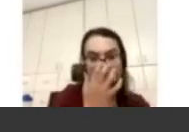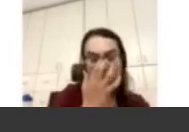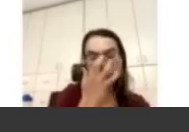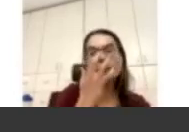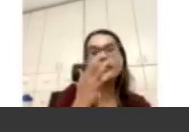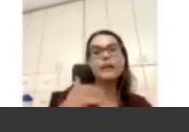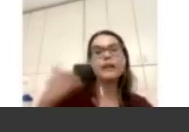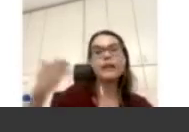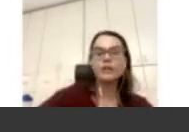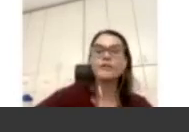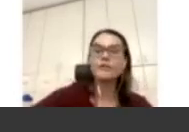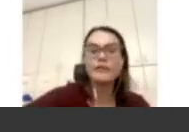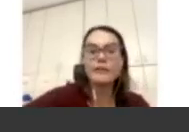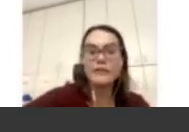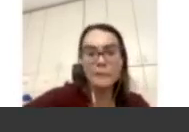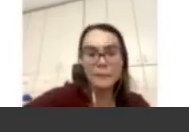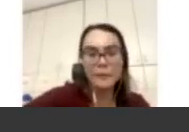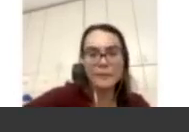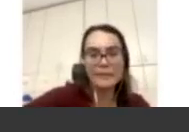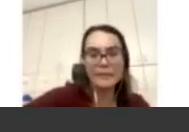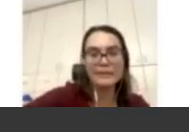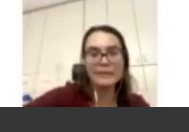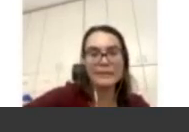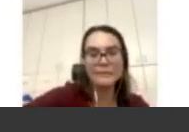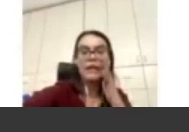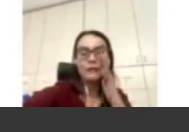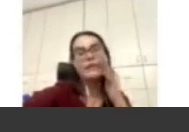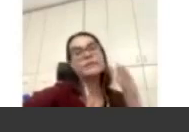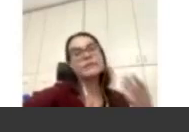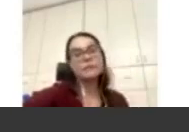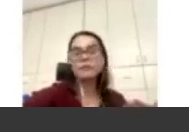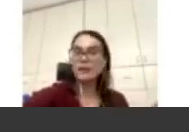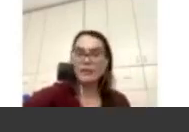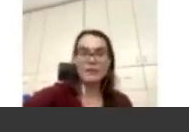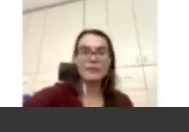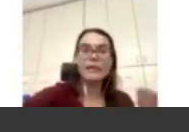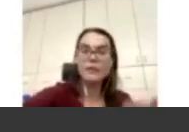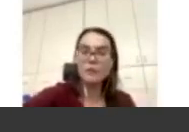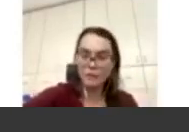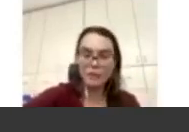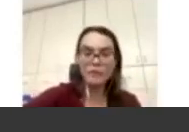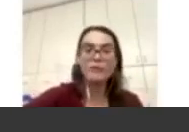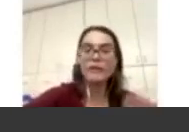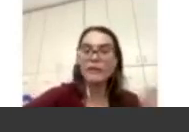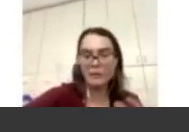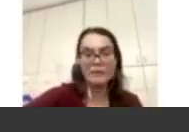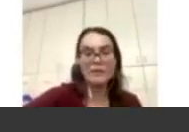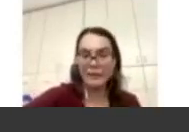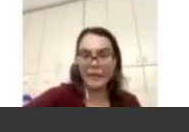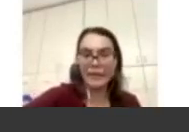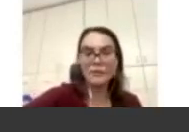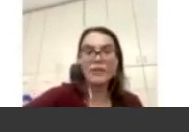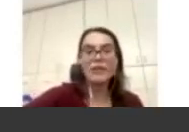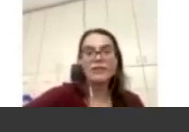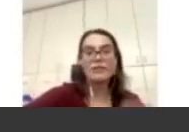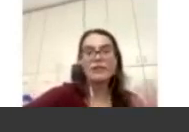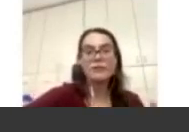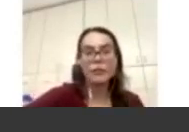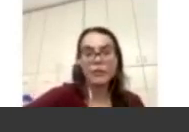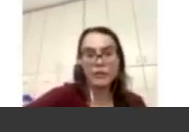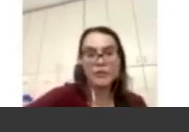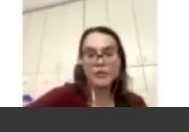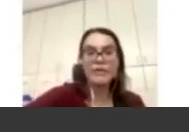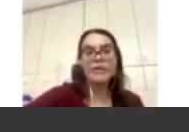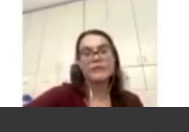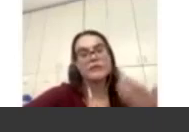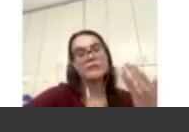versões, a gente fez a versão para a própria Santa Catarina. Reforçando sempre que o treinamento em nenhum momento foi um treinamento separado, a gente sempre